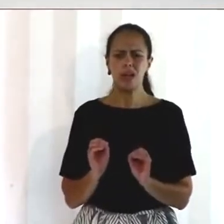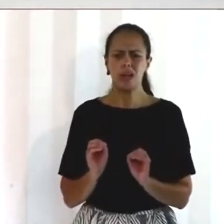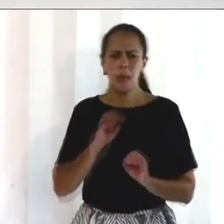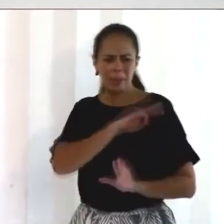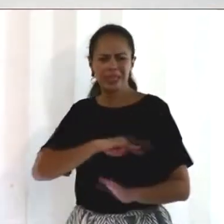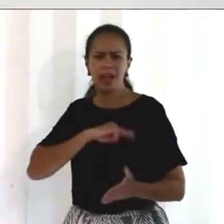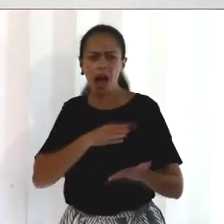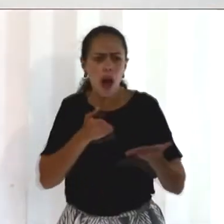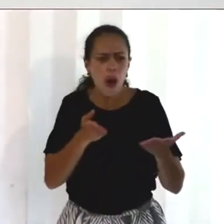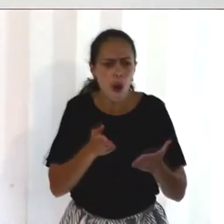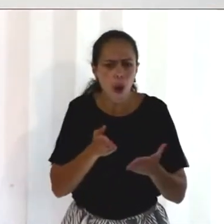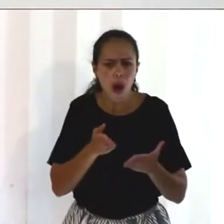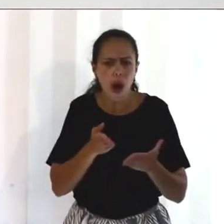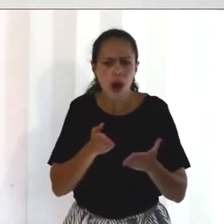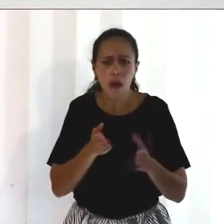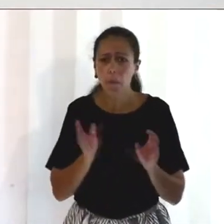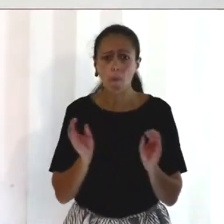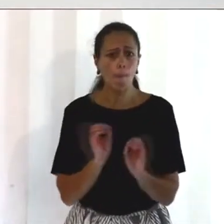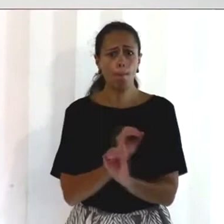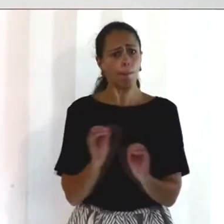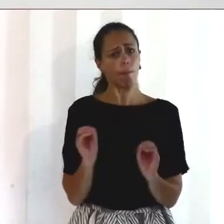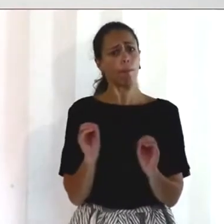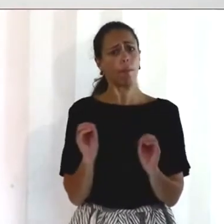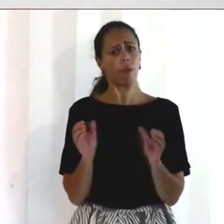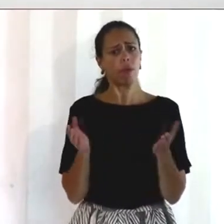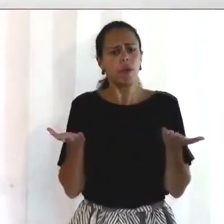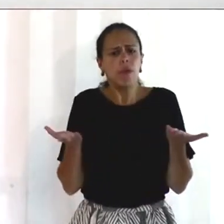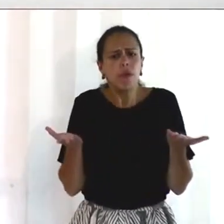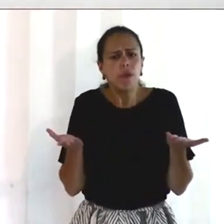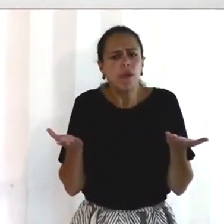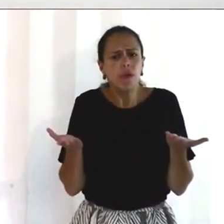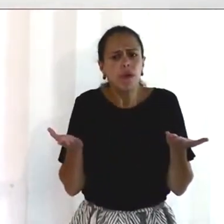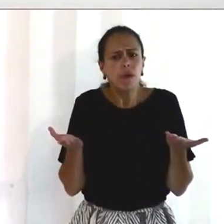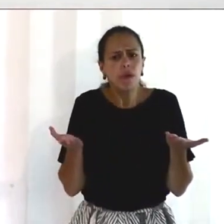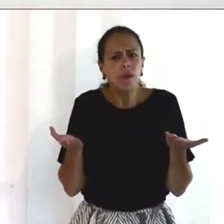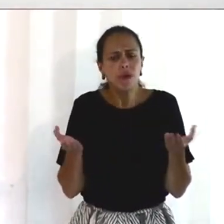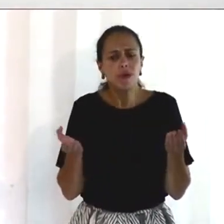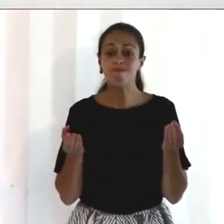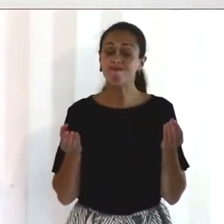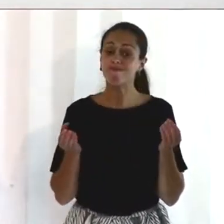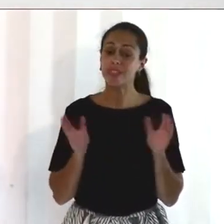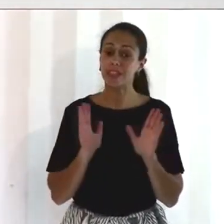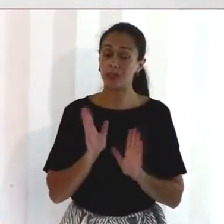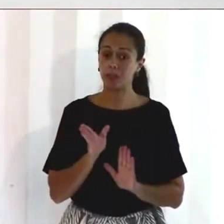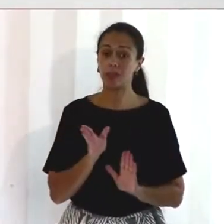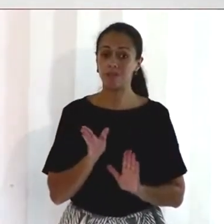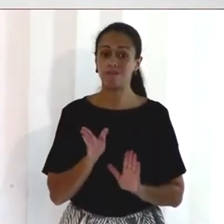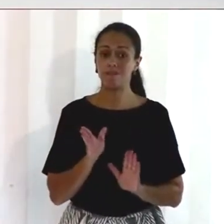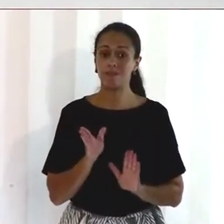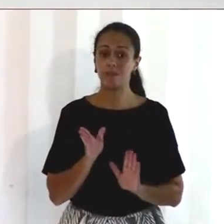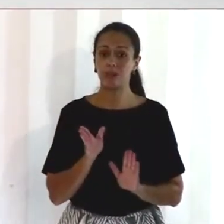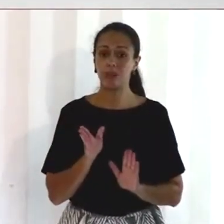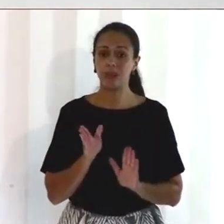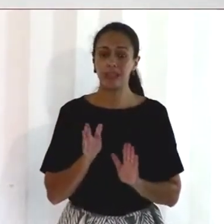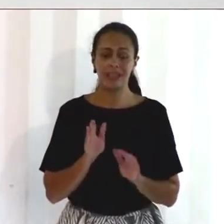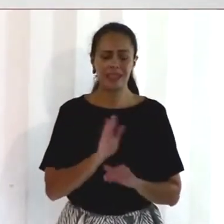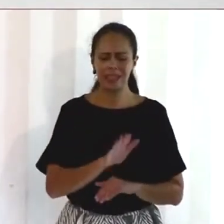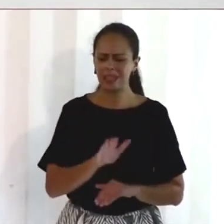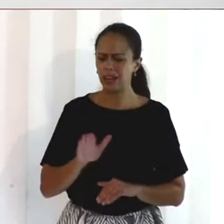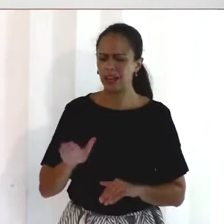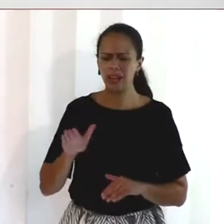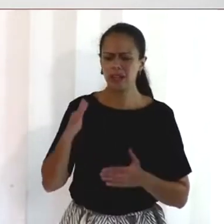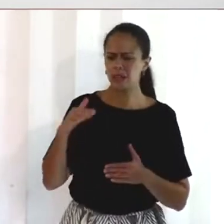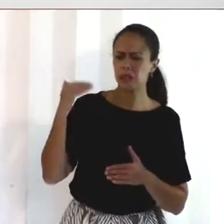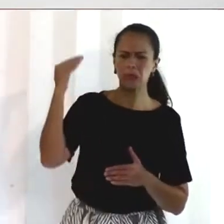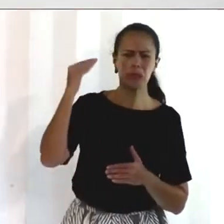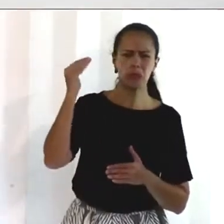É estranho, né? Porque muitos não olham a palavra assim. Talvez o cristianismo dos nossos dias não queira